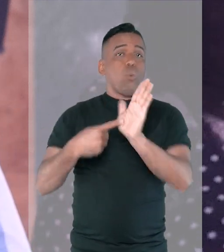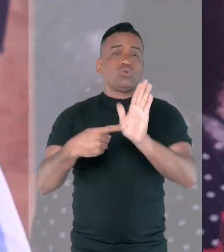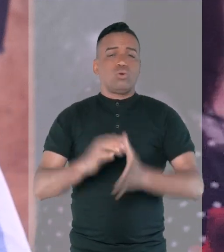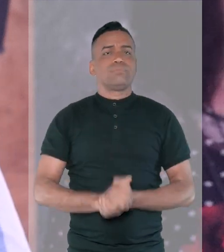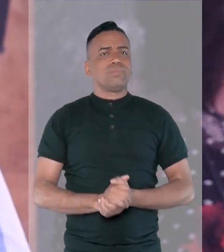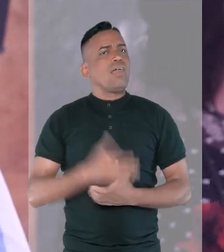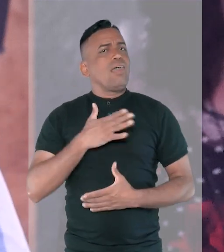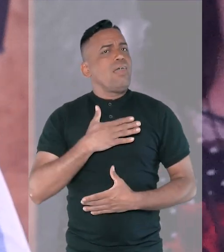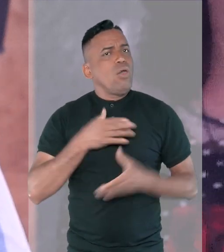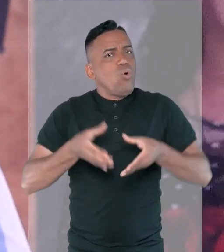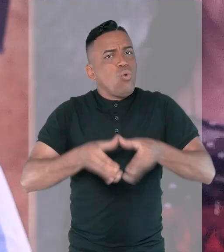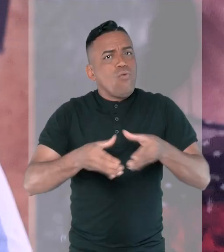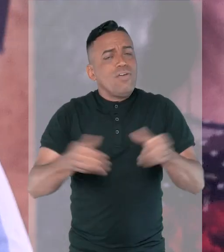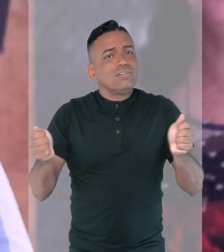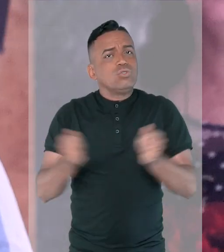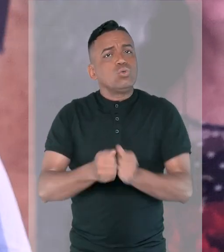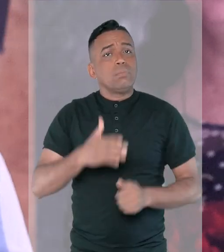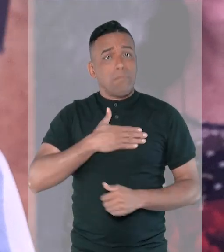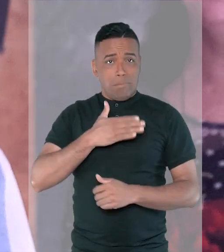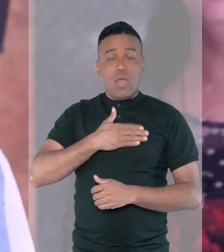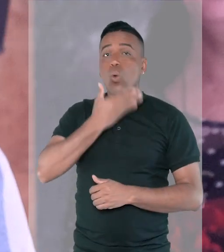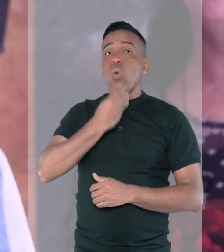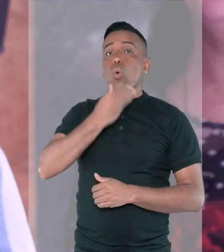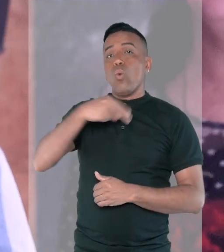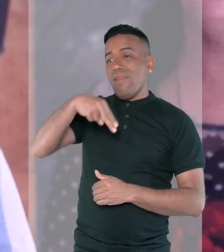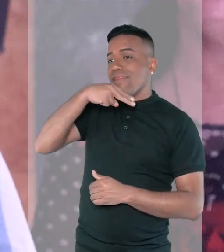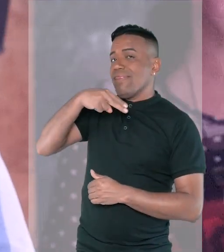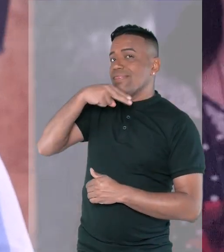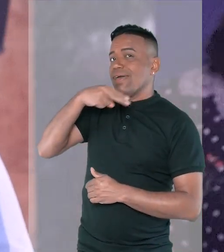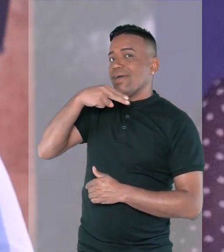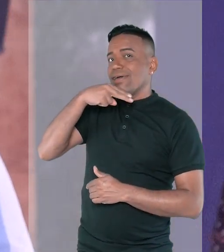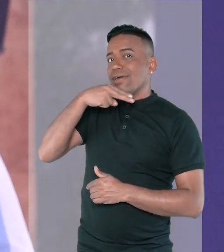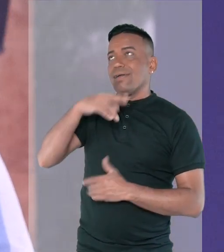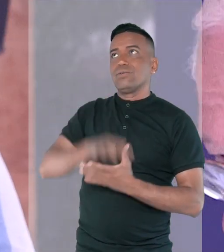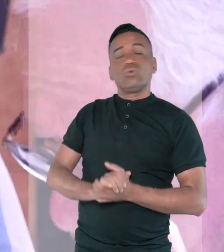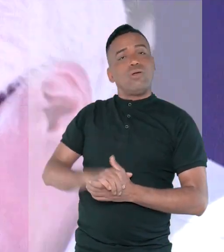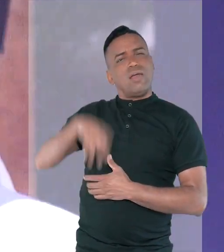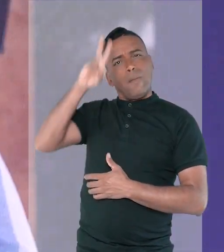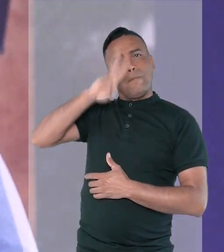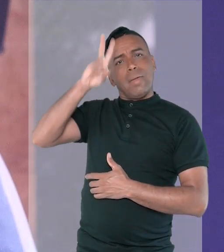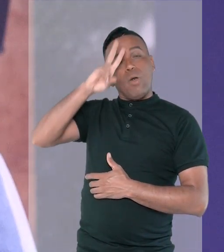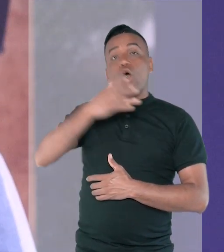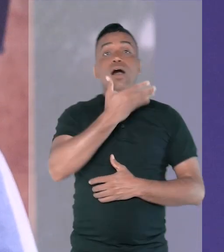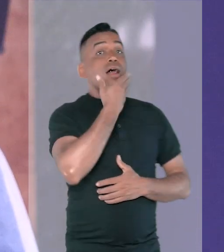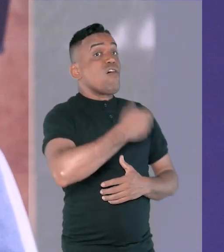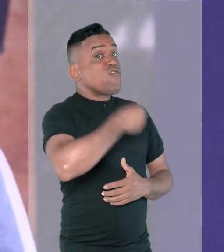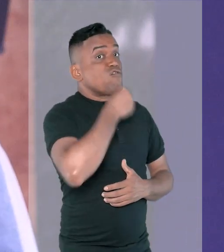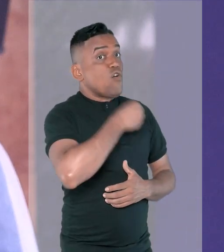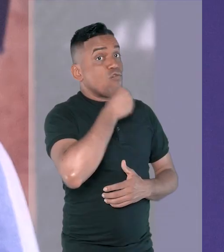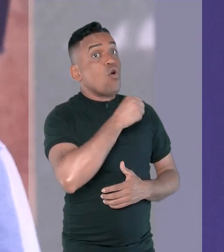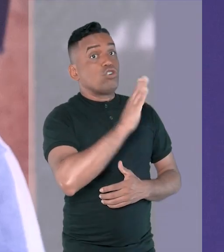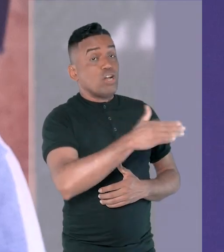E eu tenho uma convivência com o meu neto e eu faço, como se diz, a memória